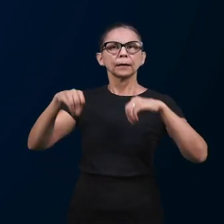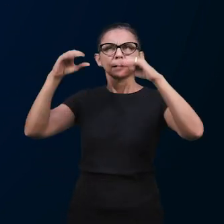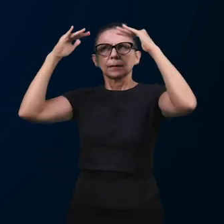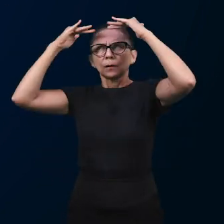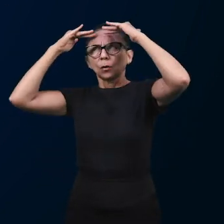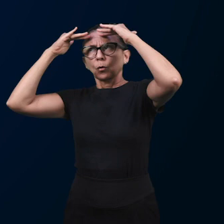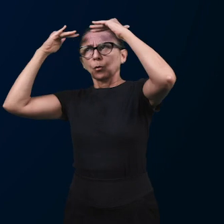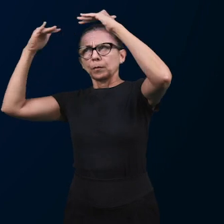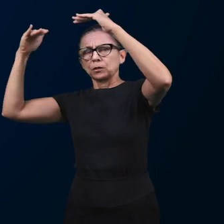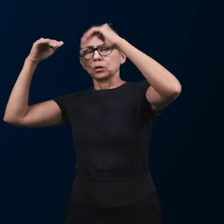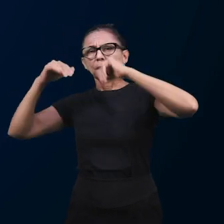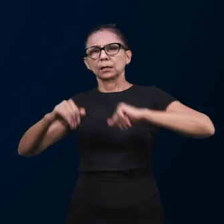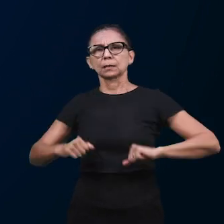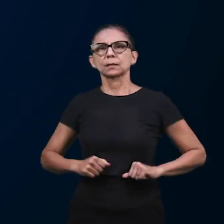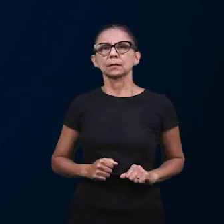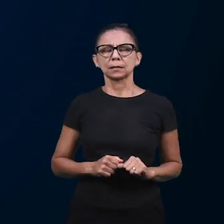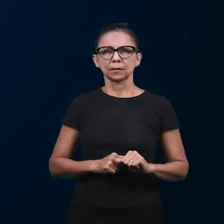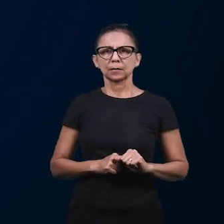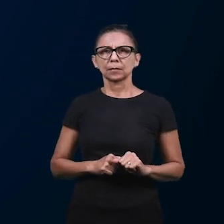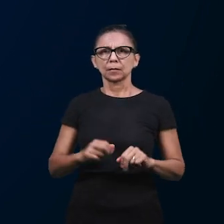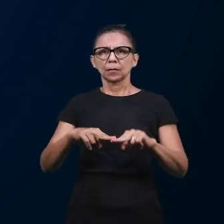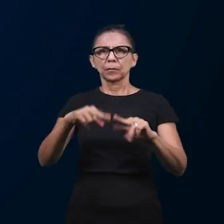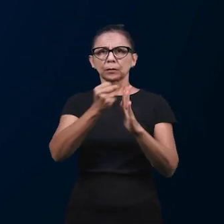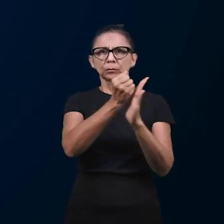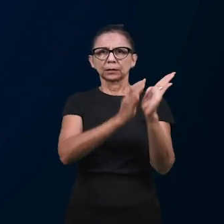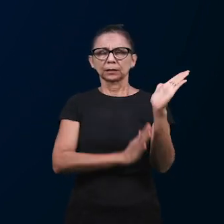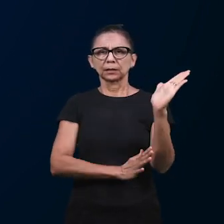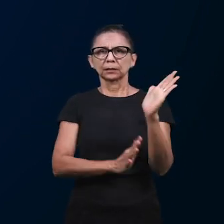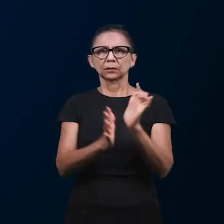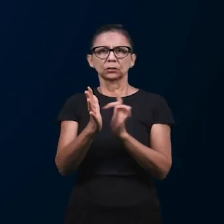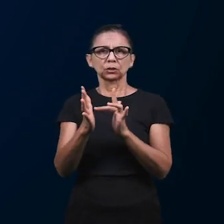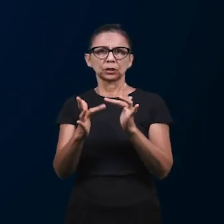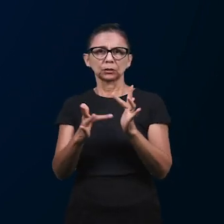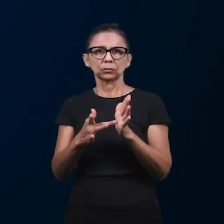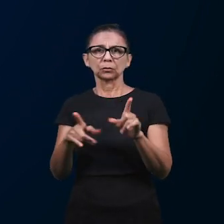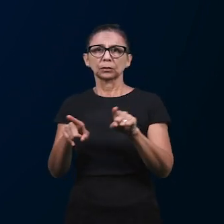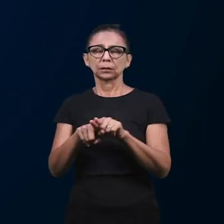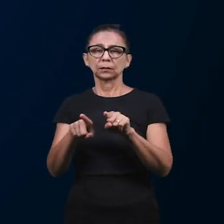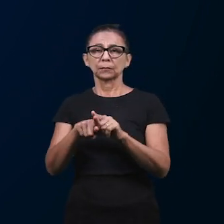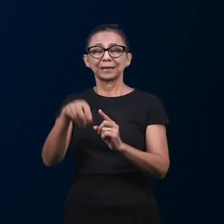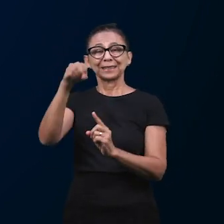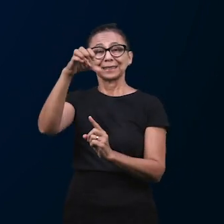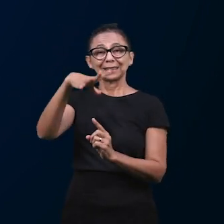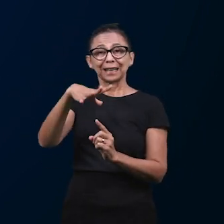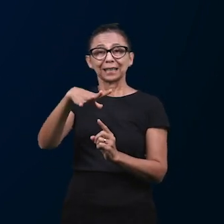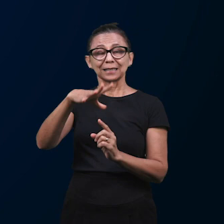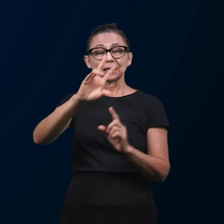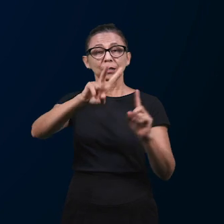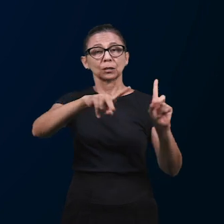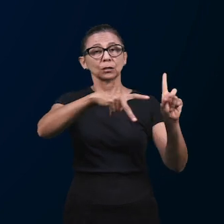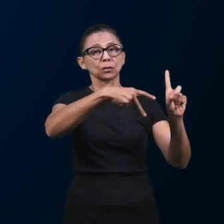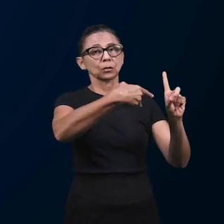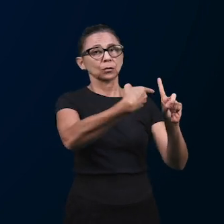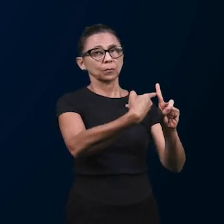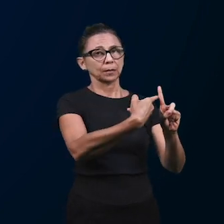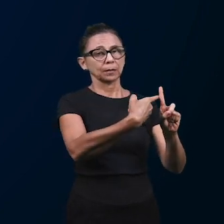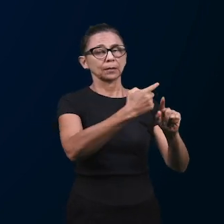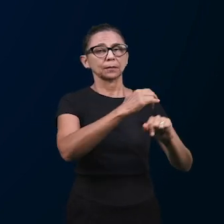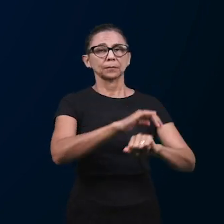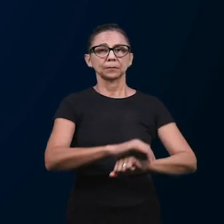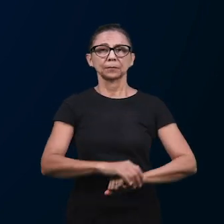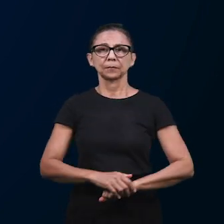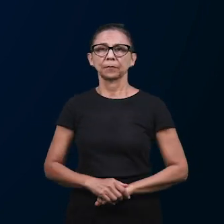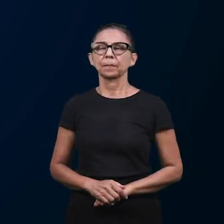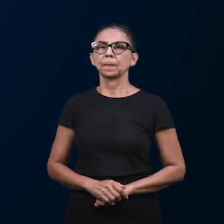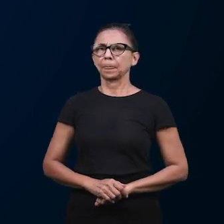obediência, a aspersão do sangue e a graça. Mas não somente a graça, mas a multiplicação da graça.